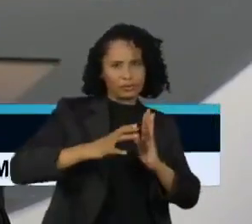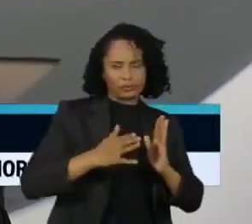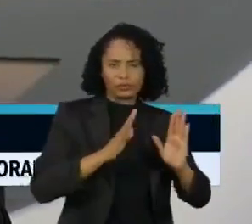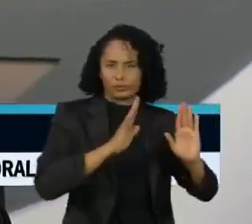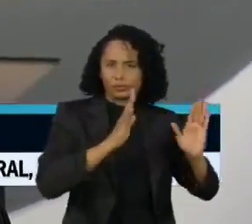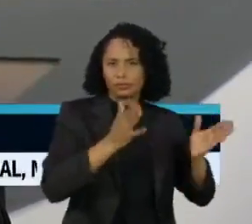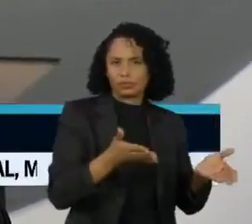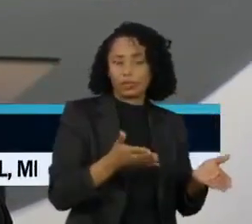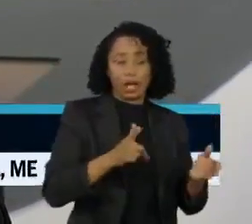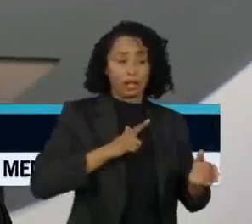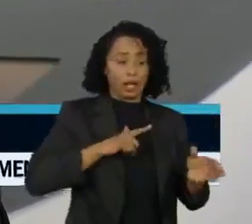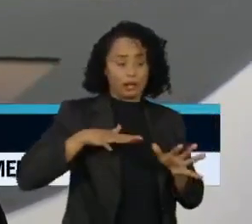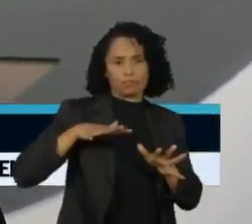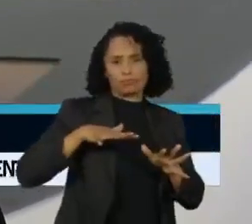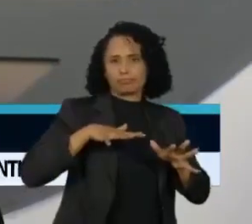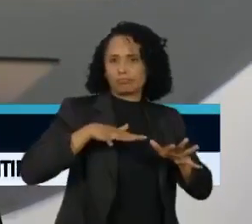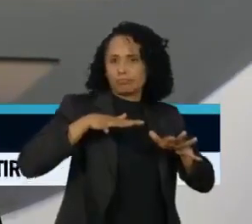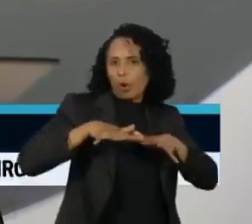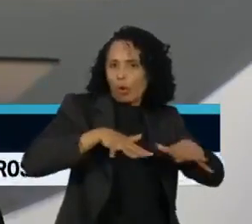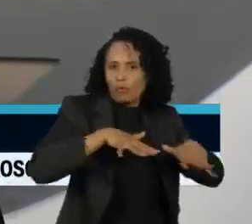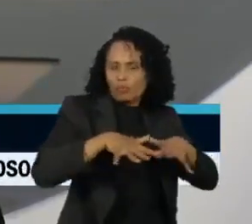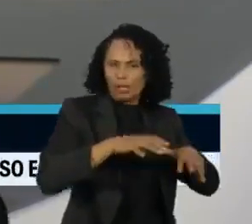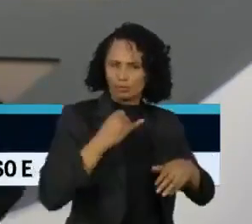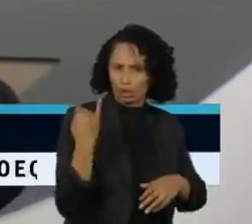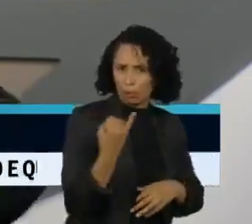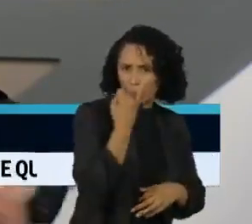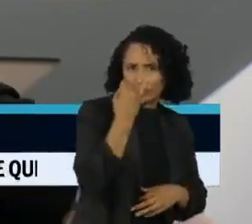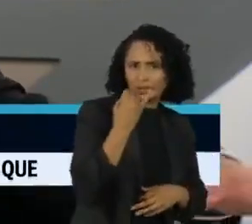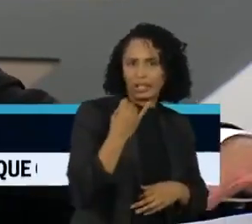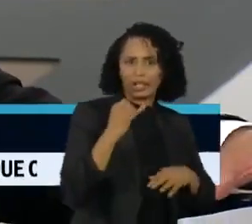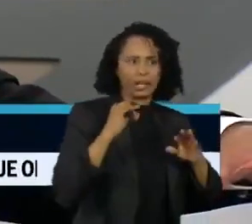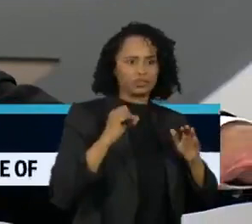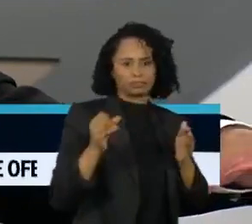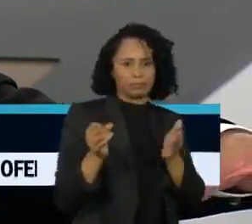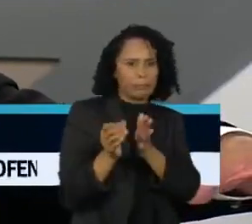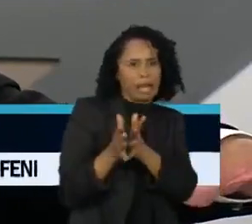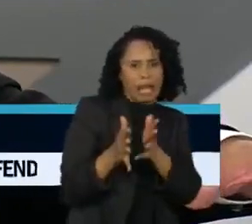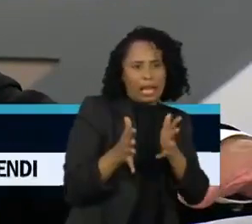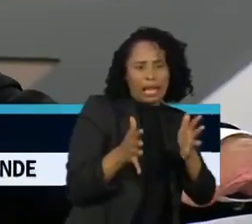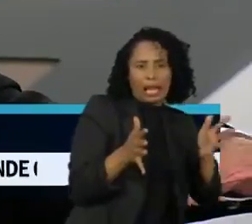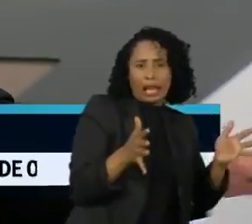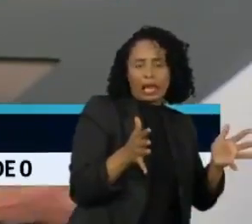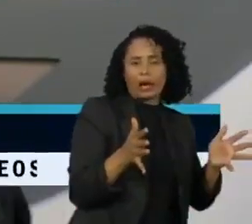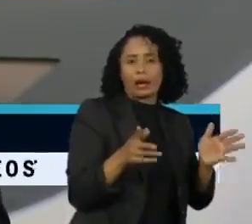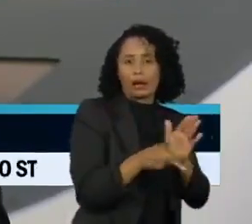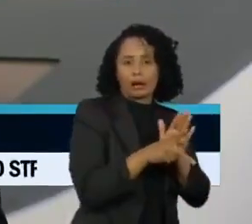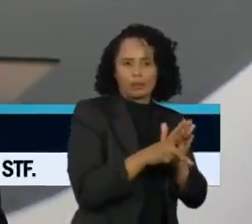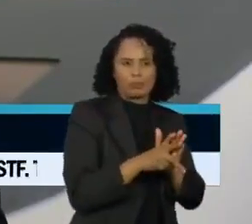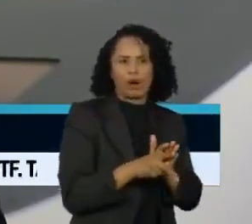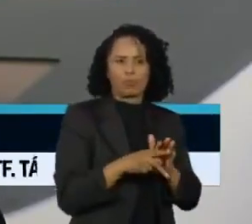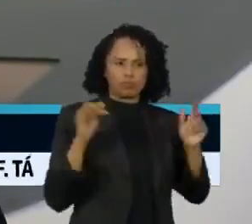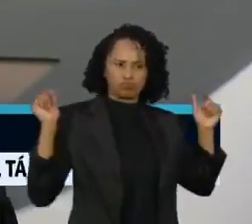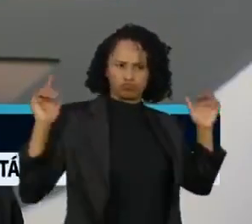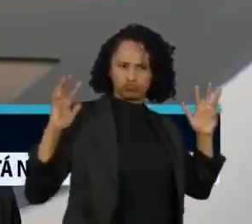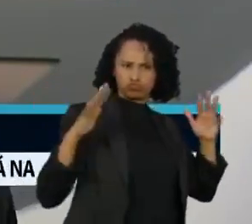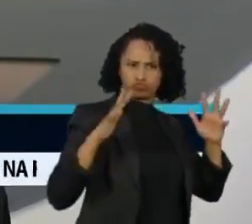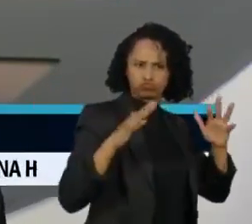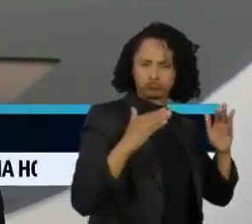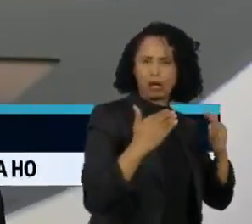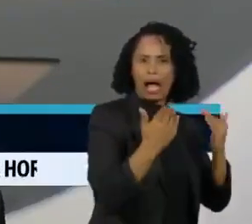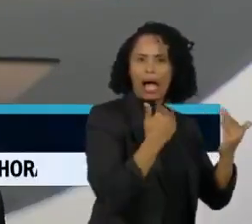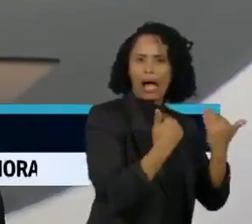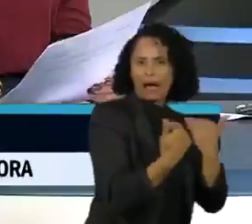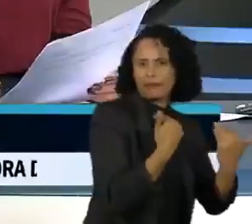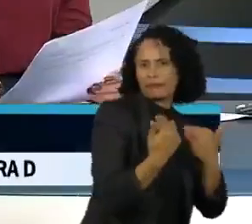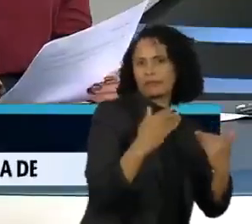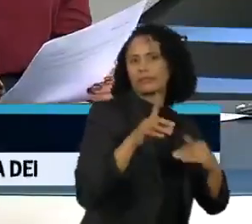que são movimentos que foram fundamentais em 15 e 16 para encher a Paulista, certo? Então, eu espero que tenha